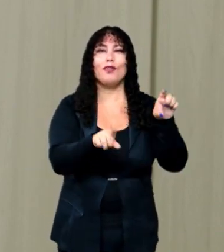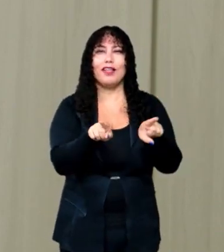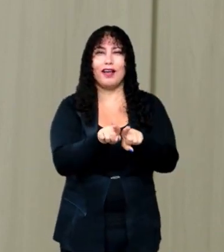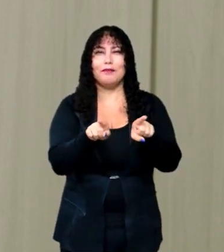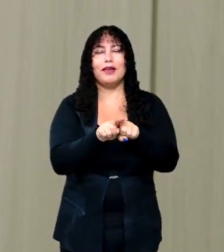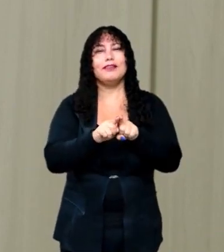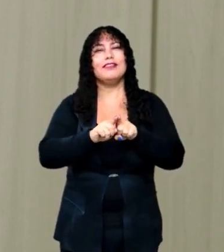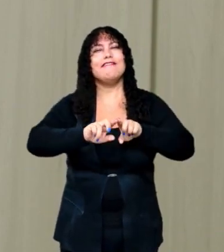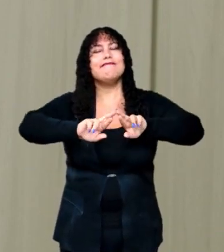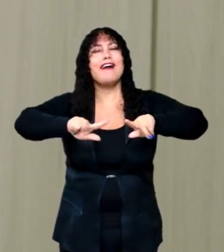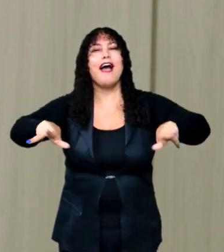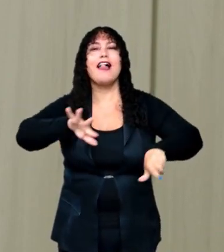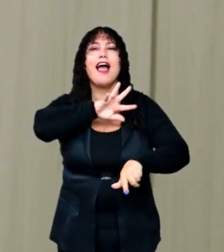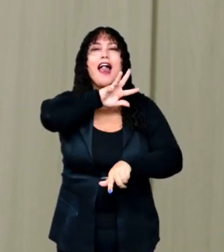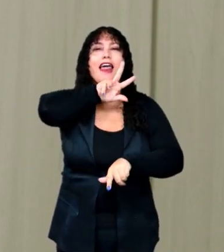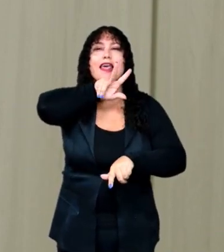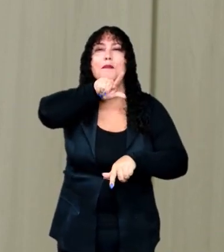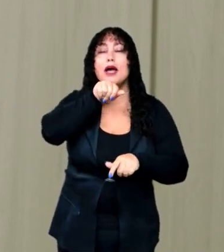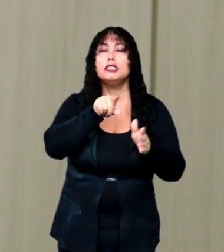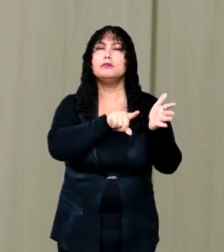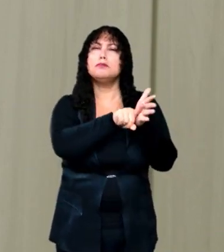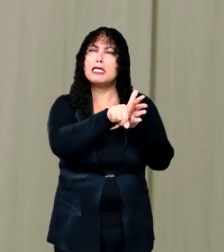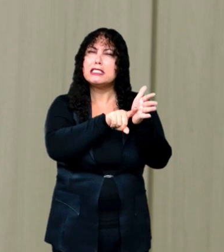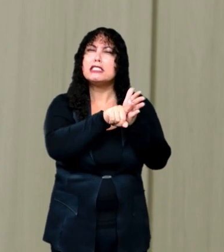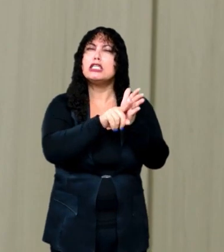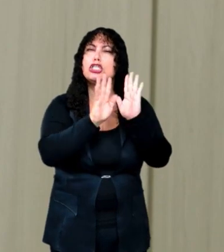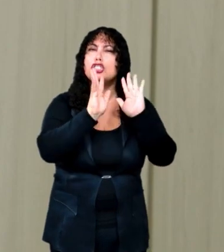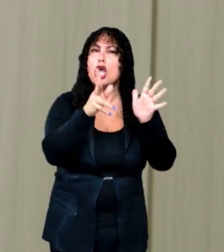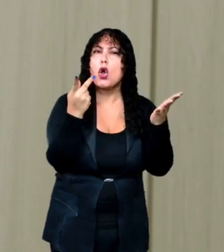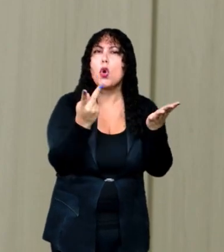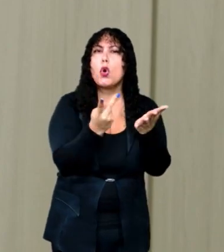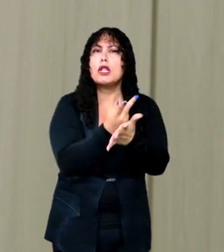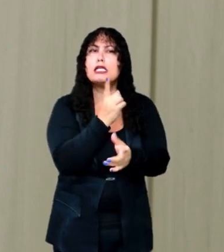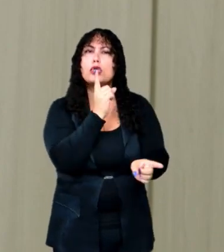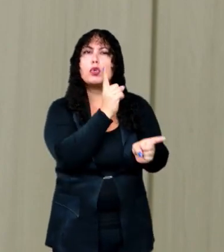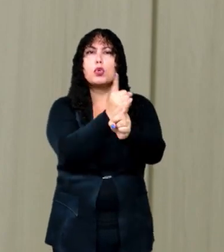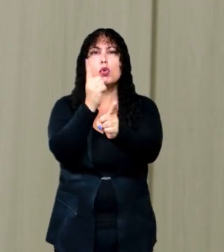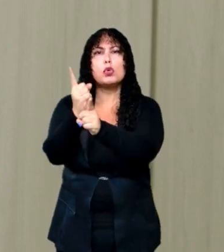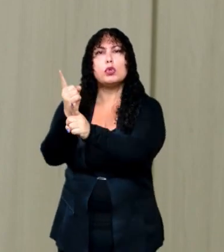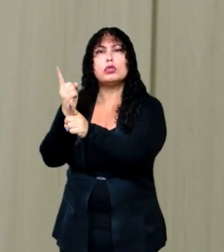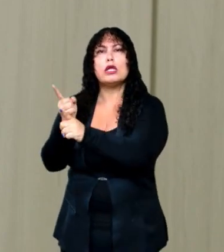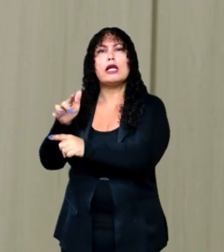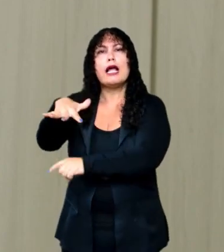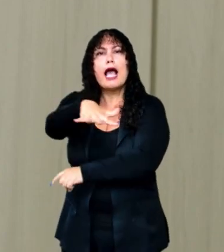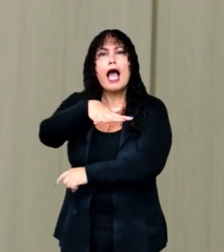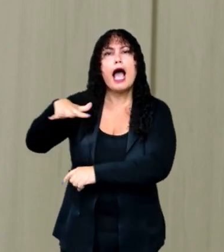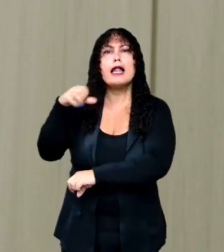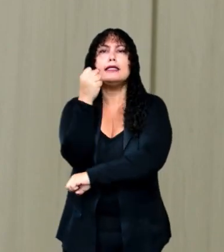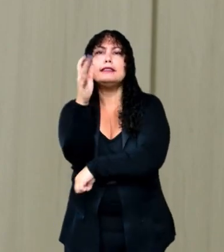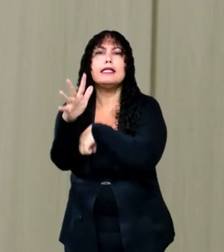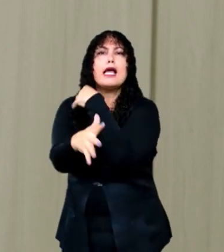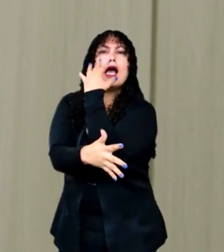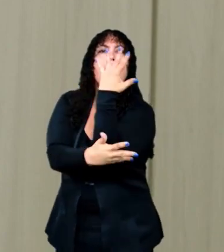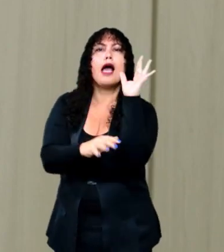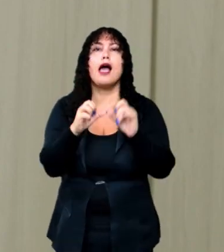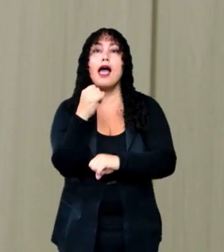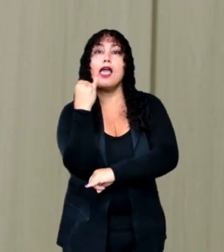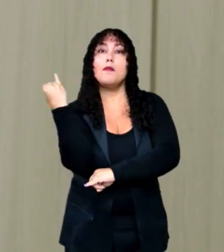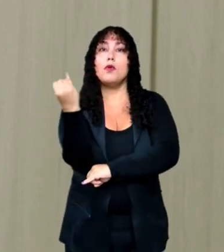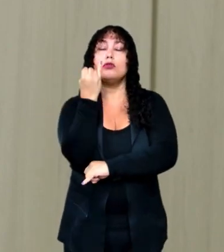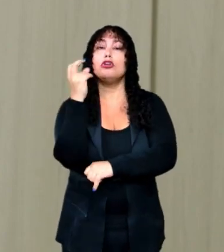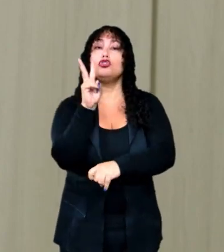tem muitos animais. Várias pesquisas já foram realizadas ali dentro, identificando essa fauna silvestre e a importância de ainda se manter esse